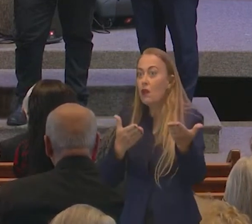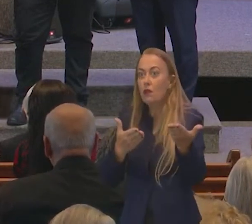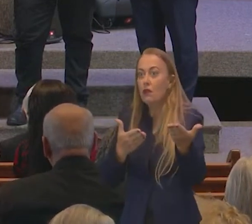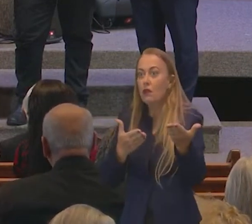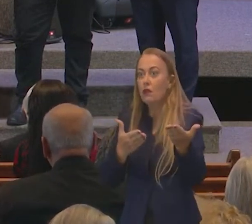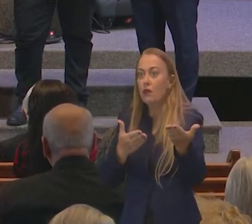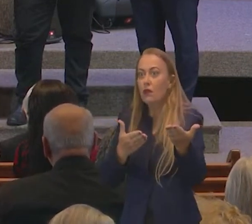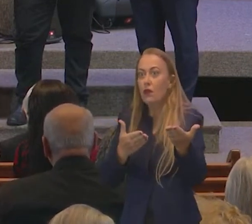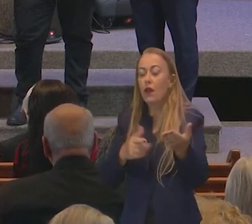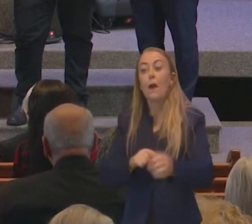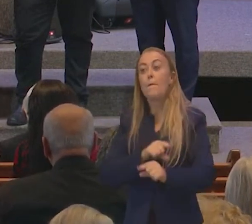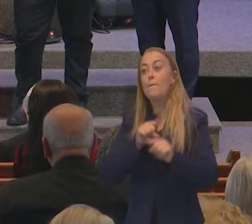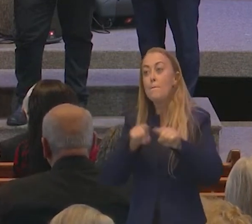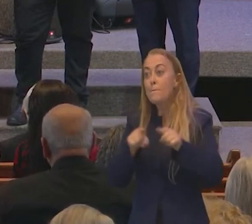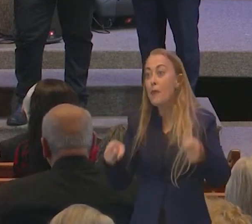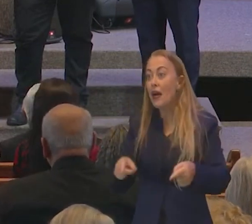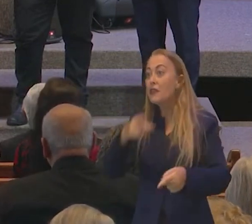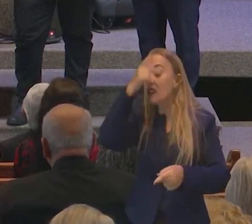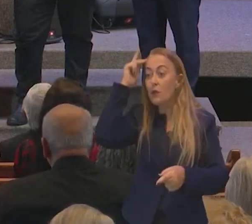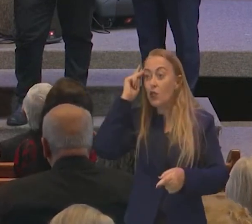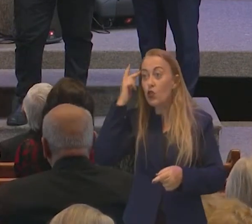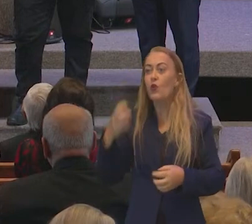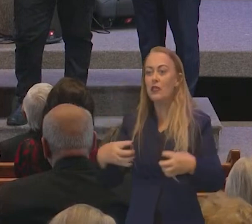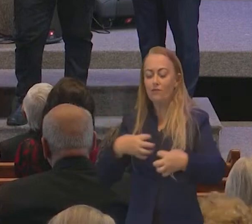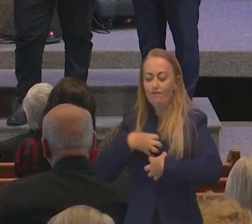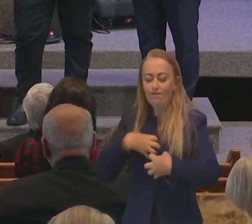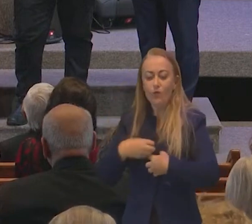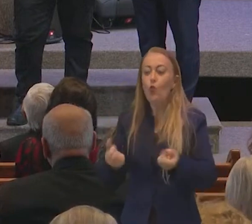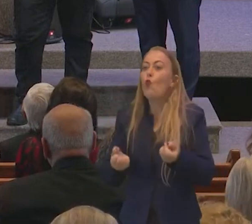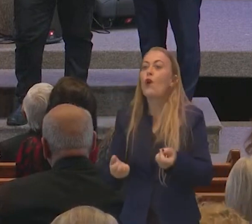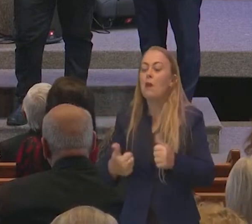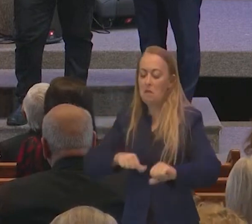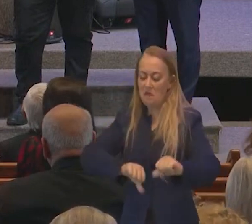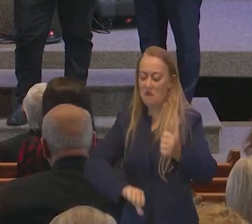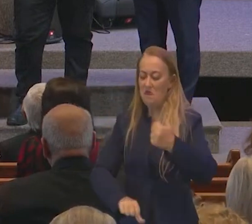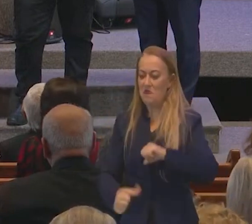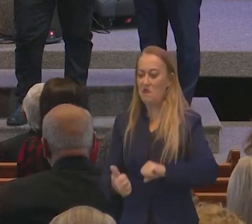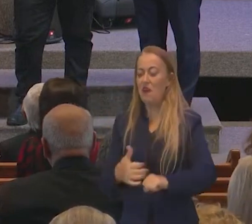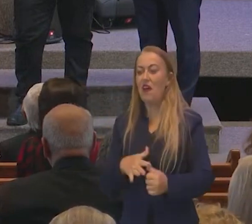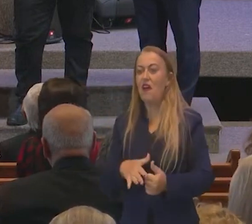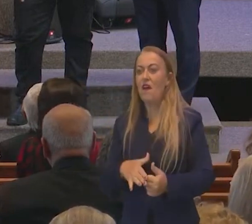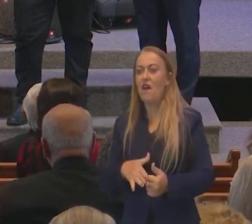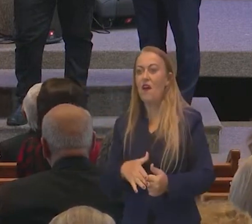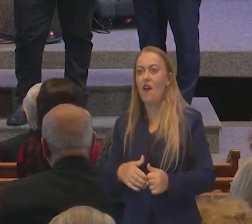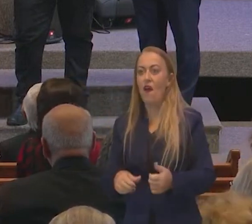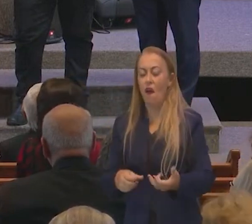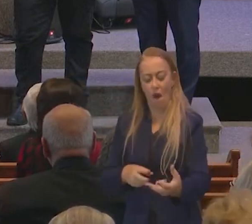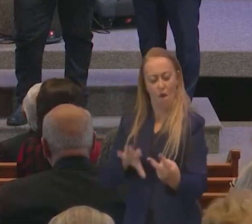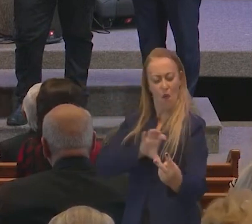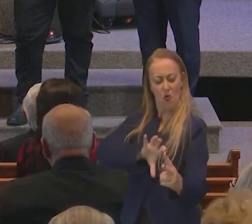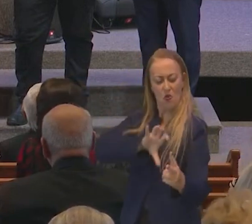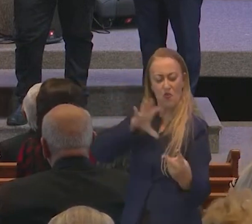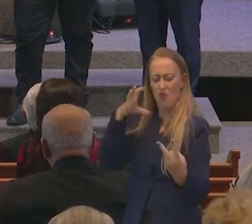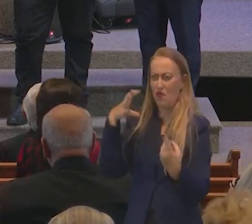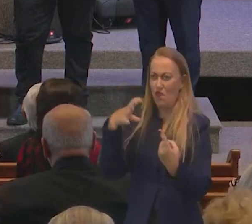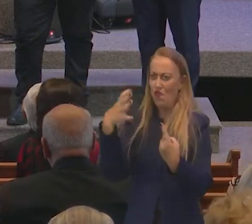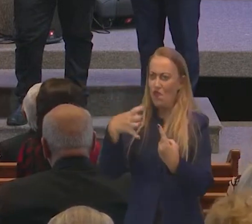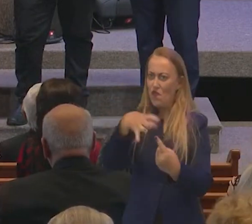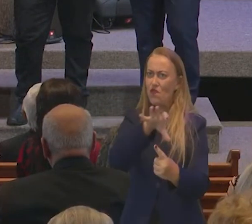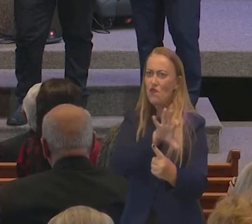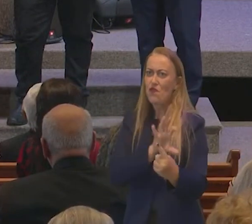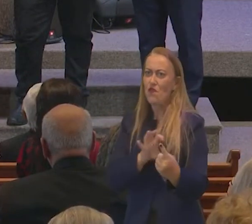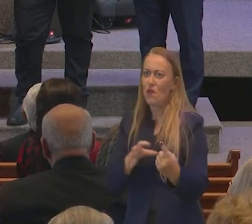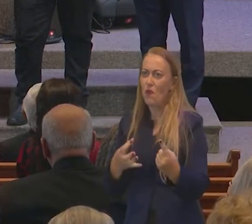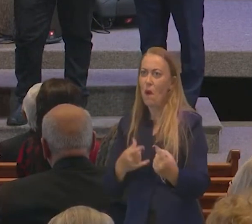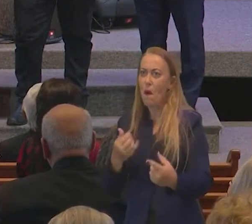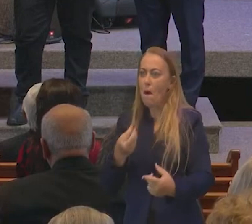quero aqui defender as pessoas que estão lá no presídio. Alguns vão dizer, é vítima da sociedade, é vítima do pecado que faz isso,